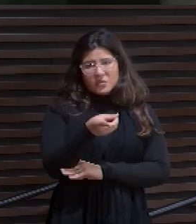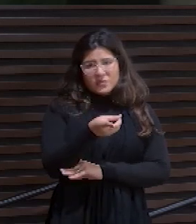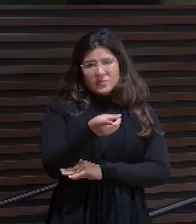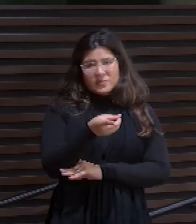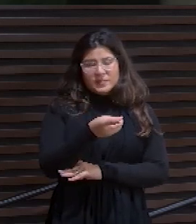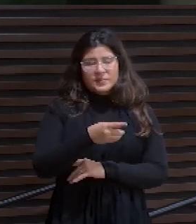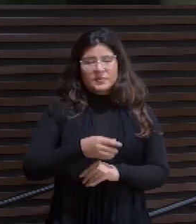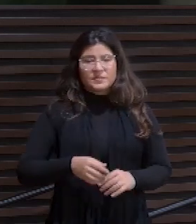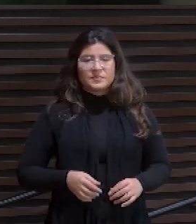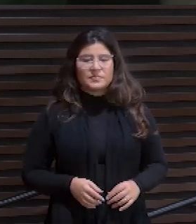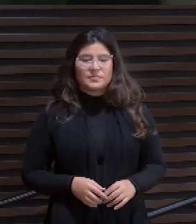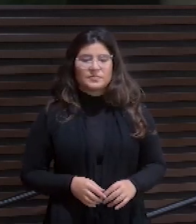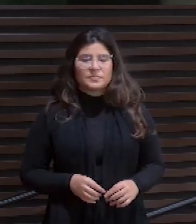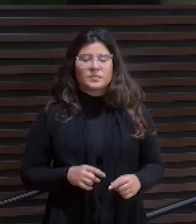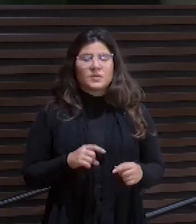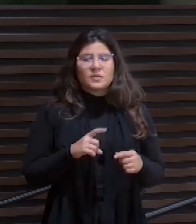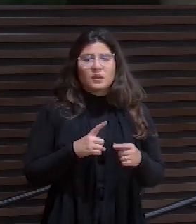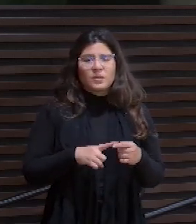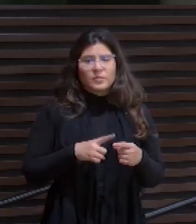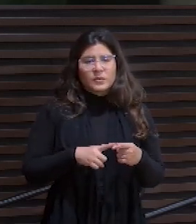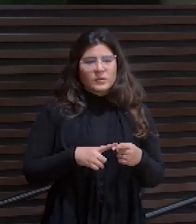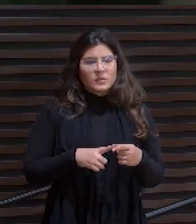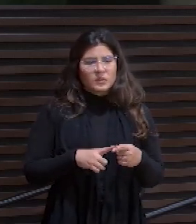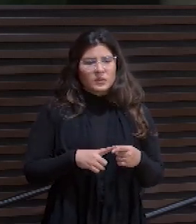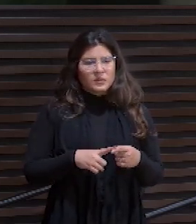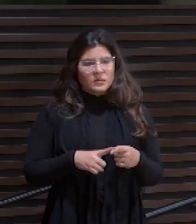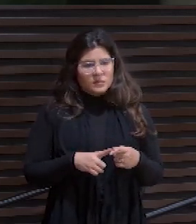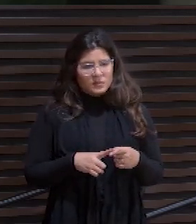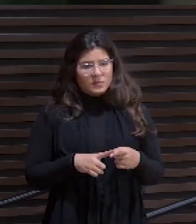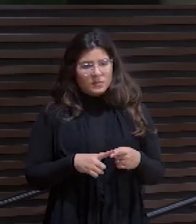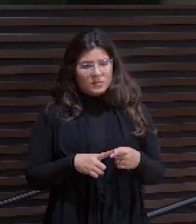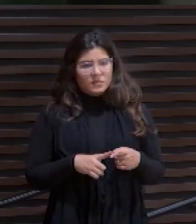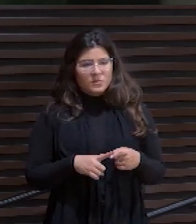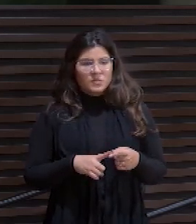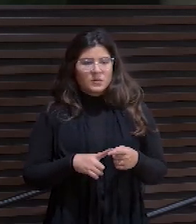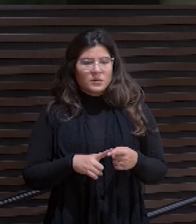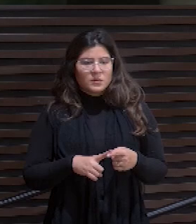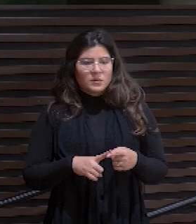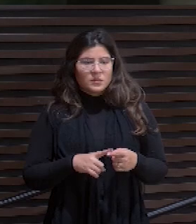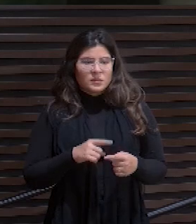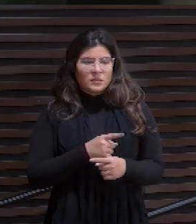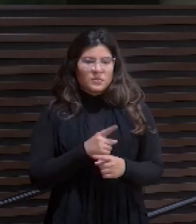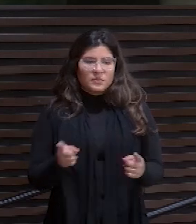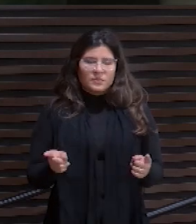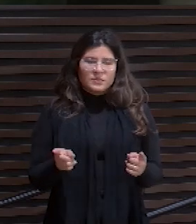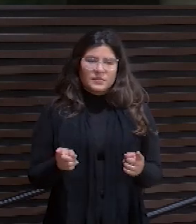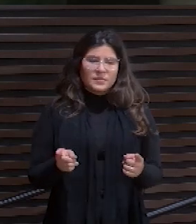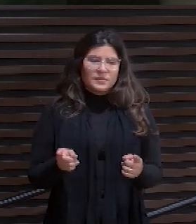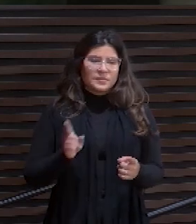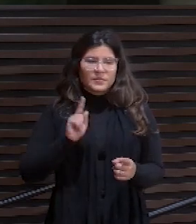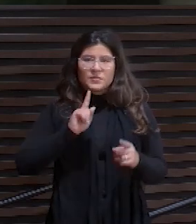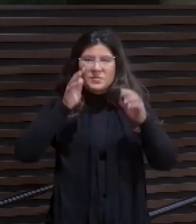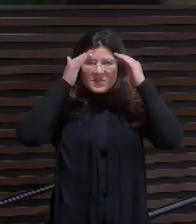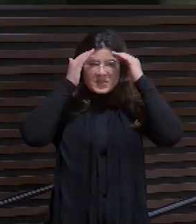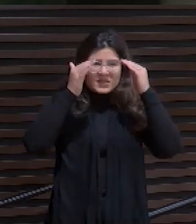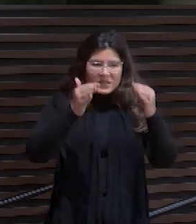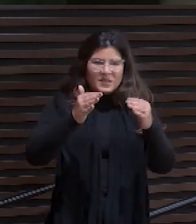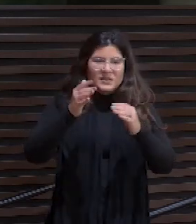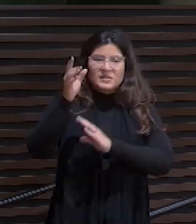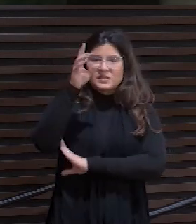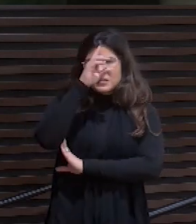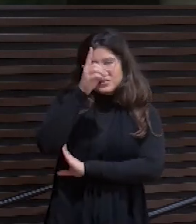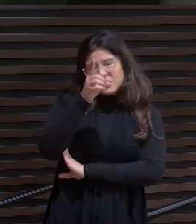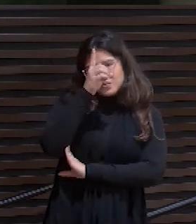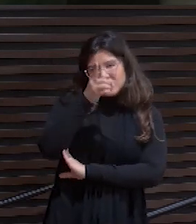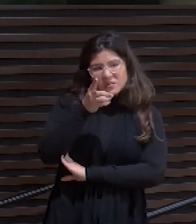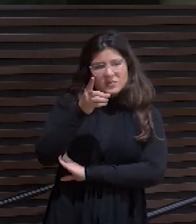assim: por que transgredis vós também o mandamento de Deus por causa da vossa tradição? E naquele contexto de Mateus 15, eles